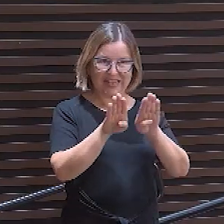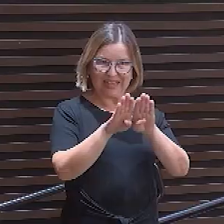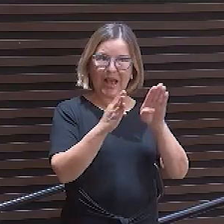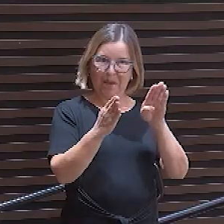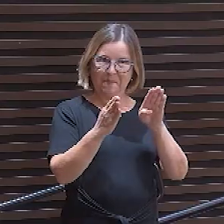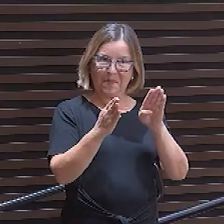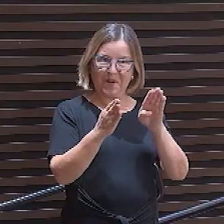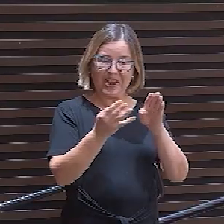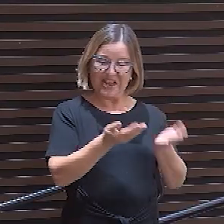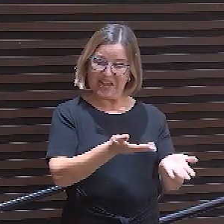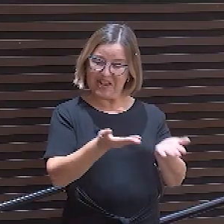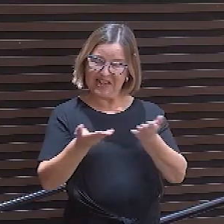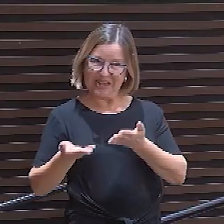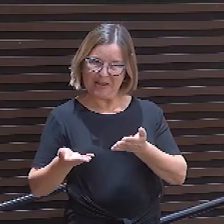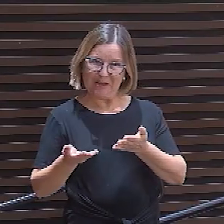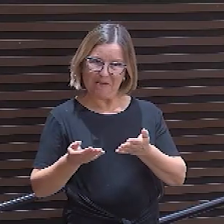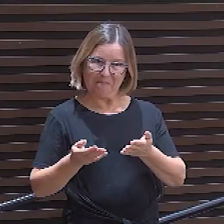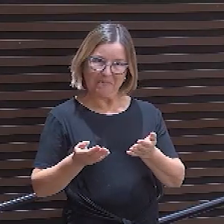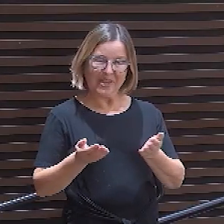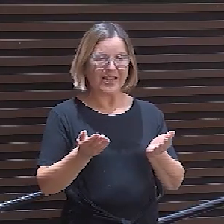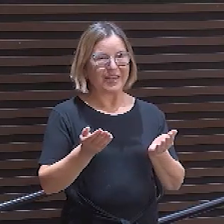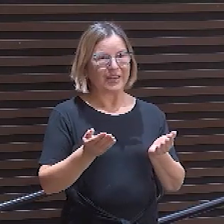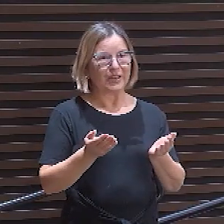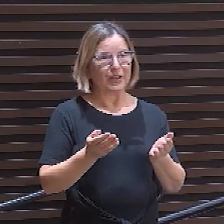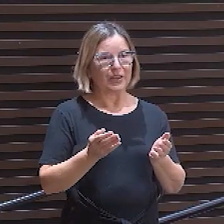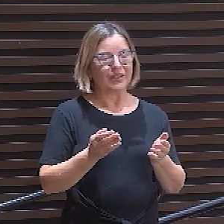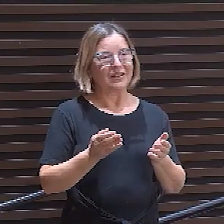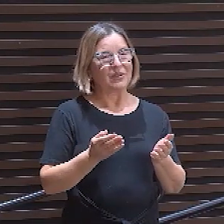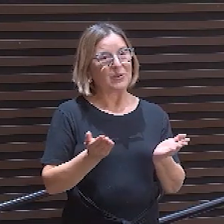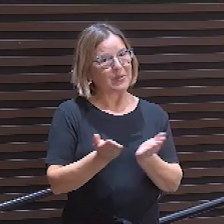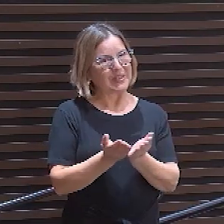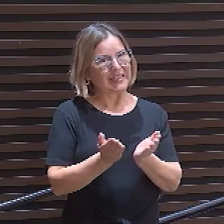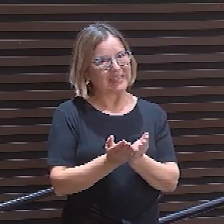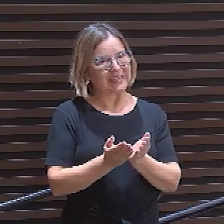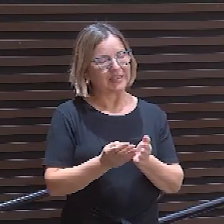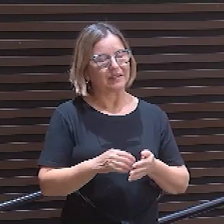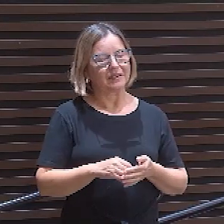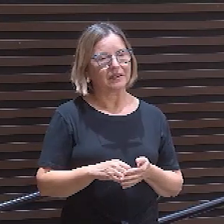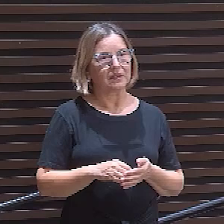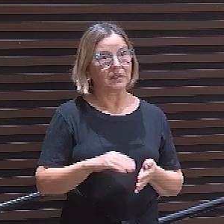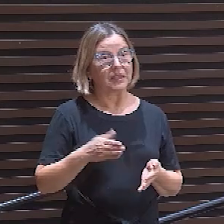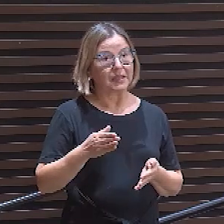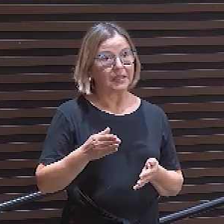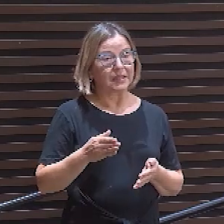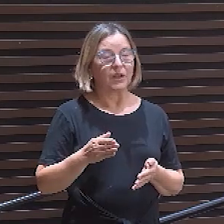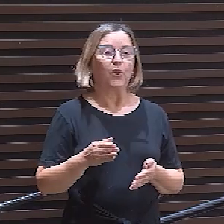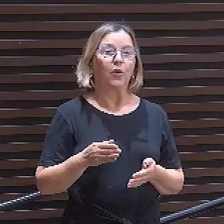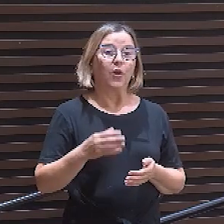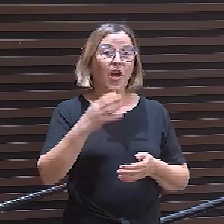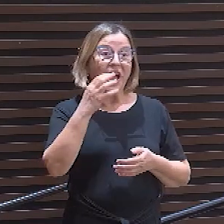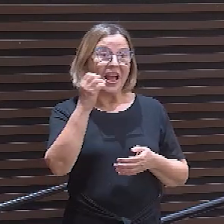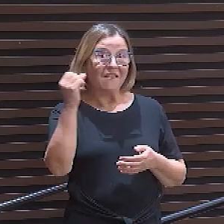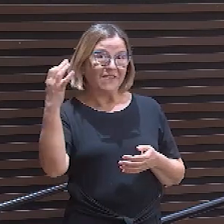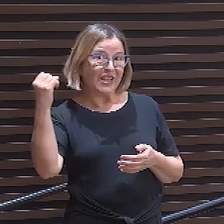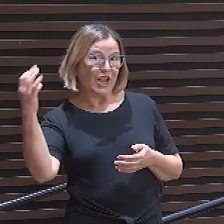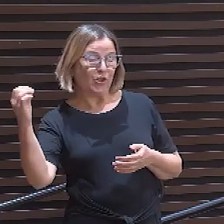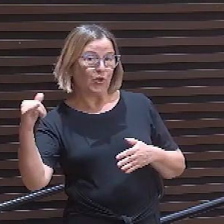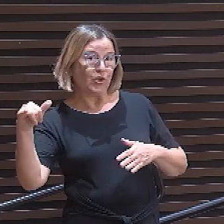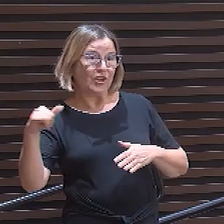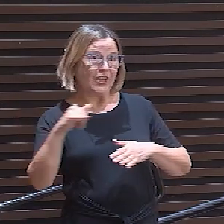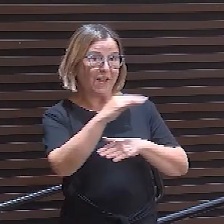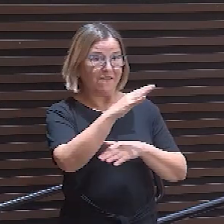as pessoas, porque ele diz, o meu ministério é cuidar daqueles que estão chegando na